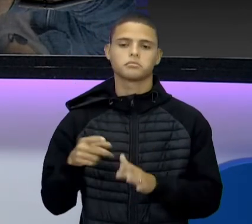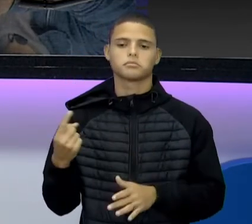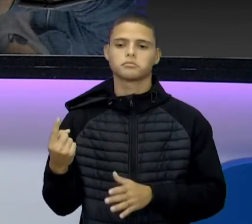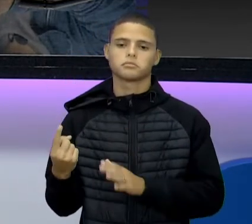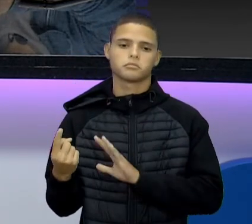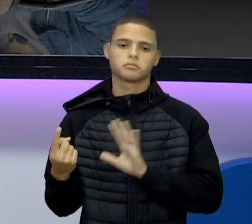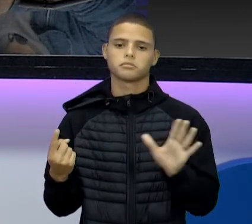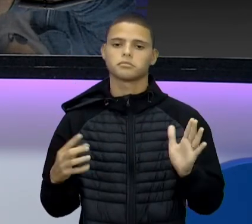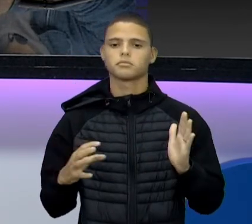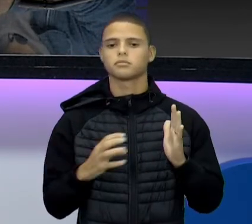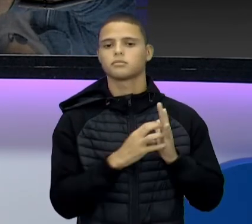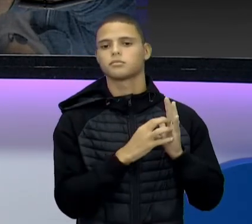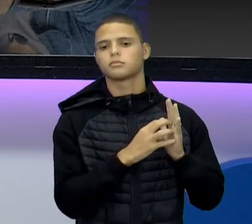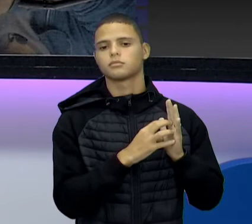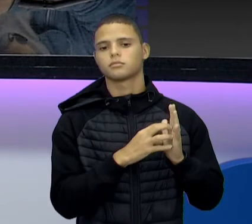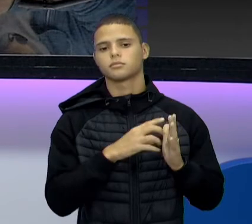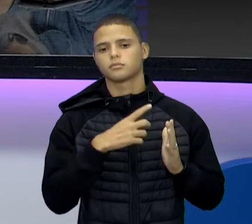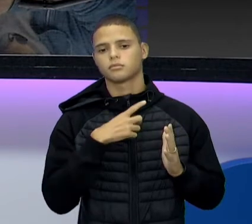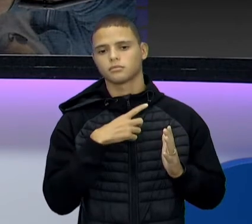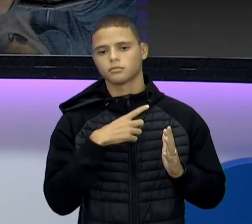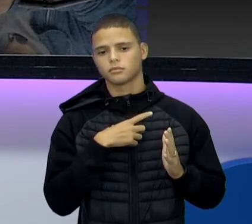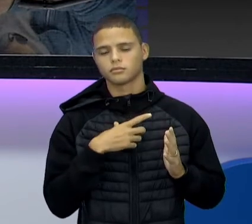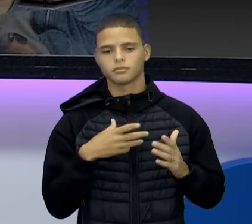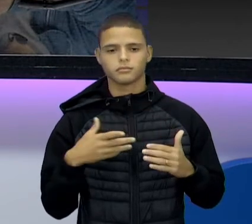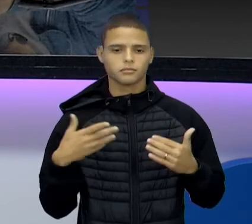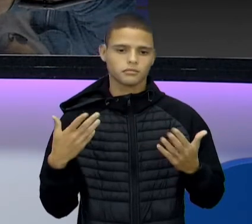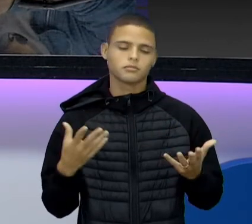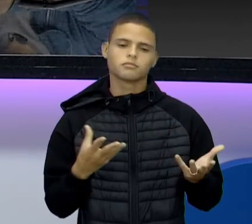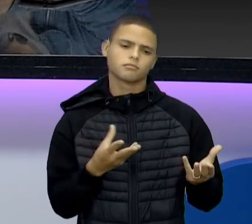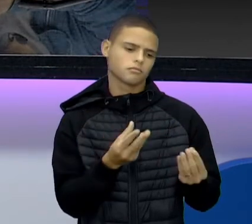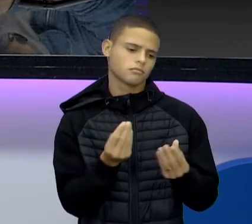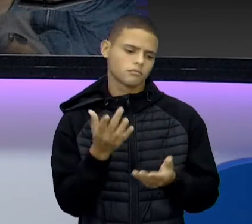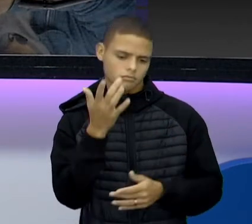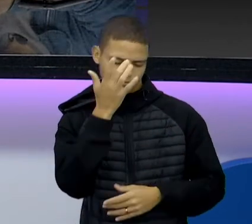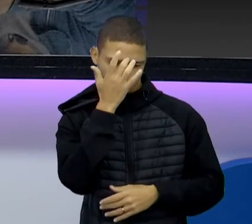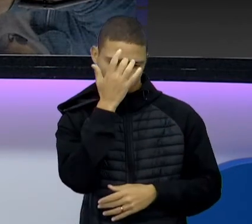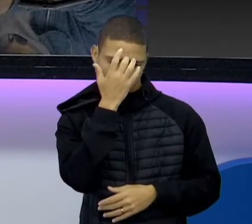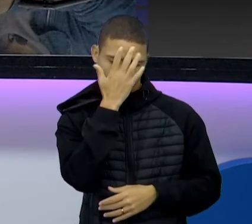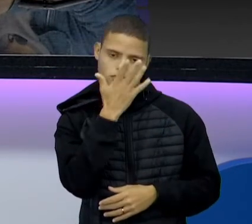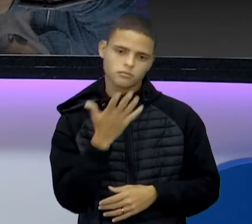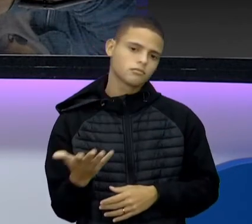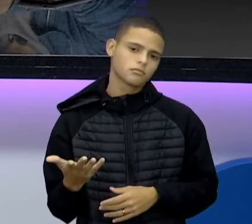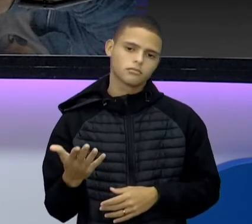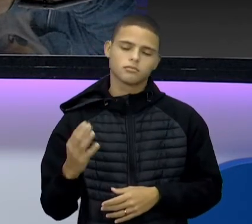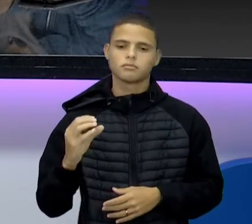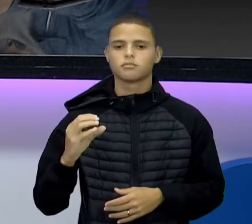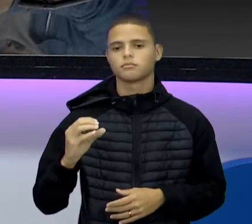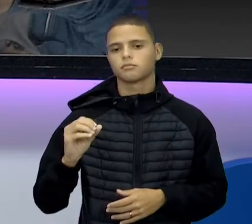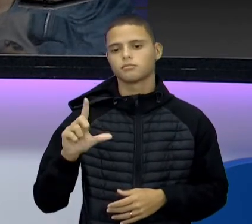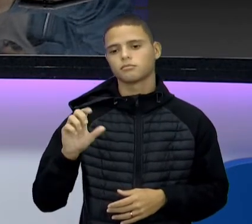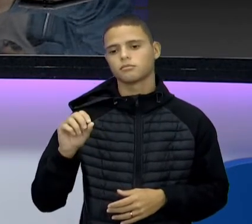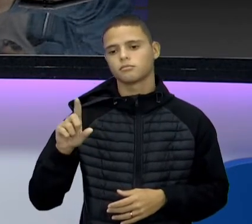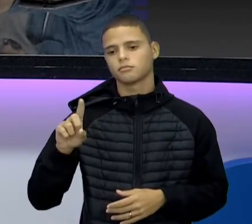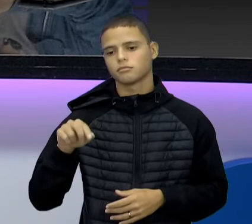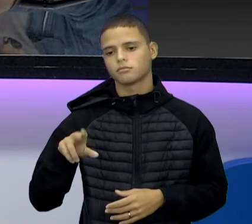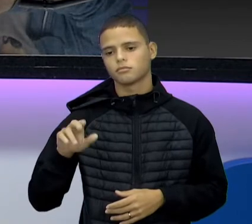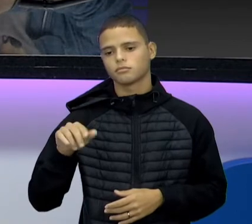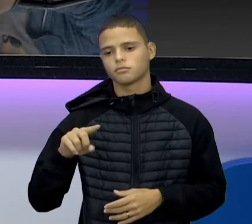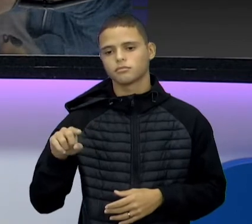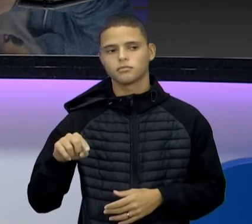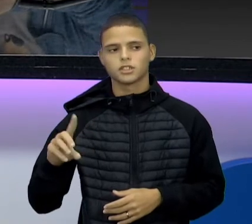Que impactos que isso traz, né? Então, é muito fácil, né, o colonizador contar essa história, quem